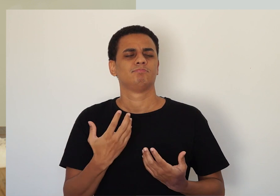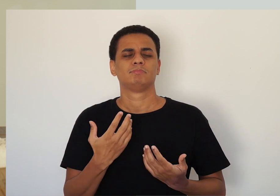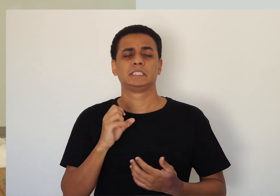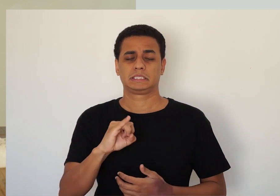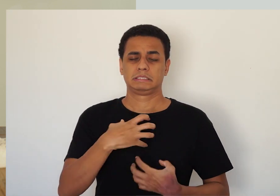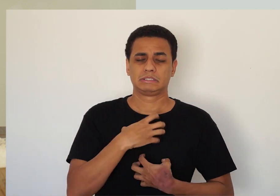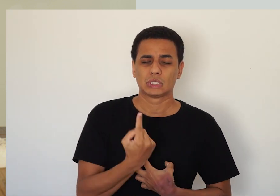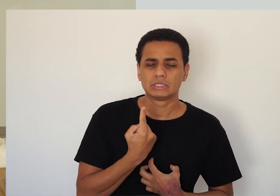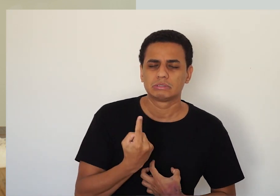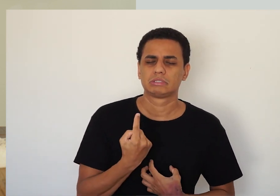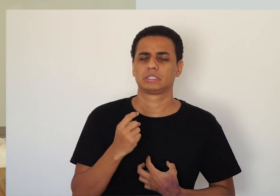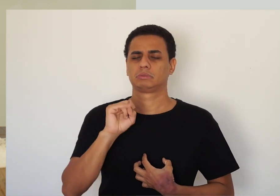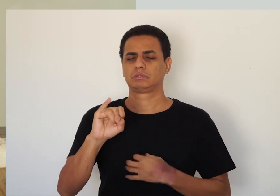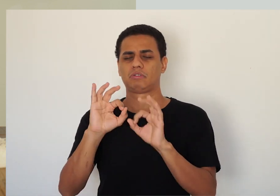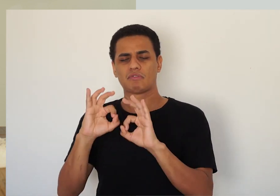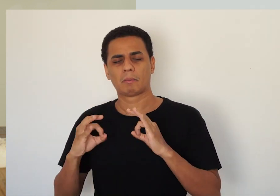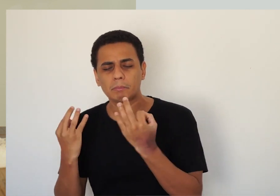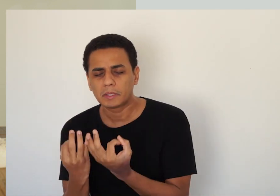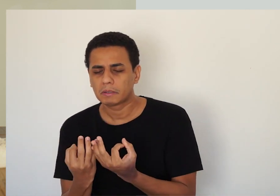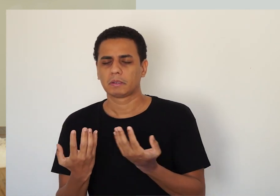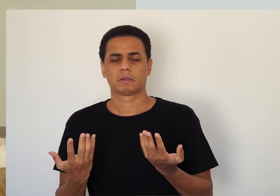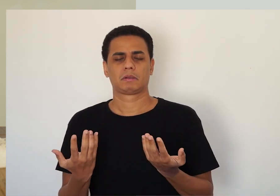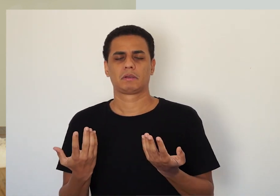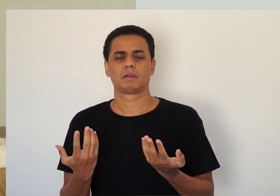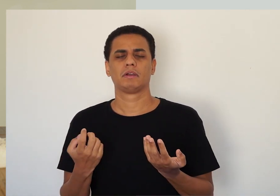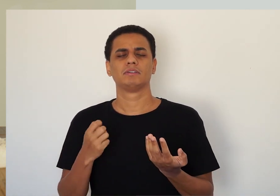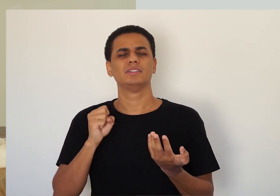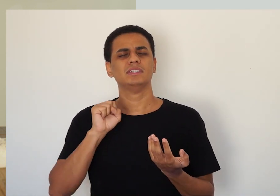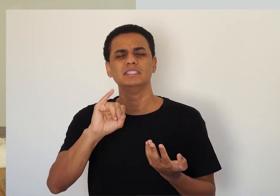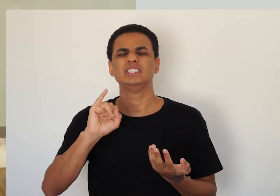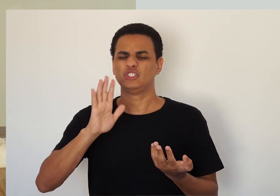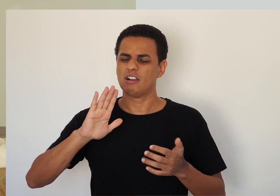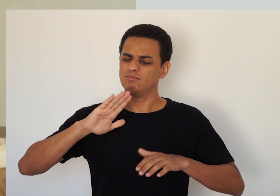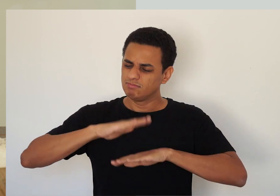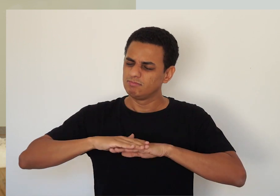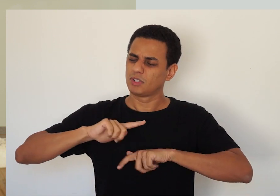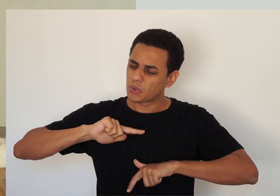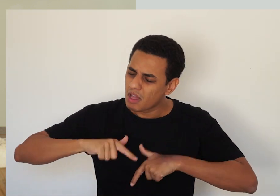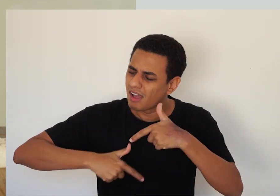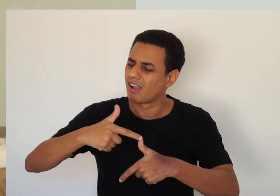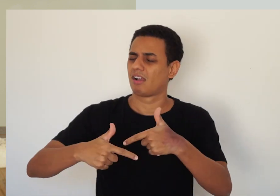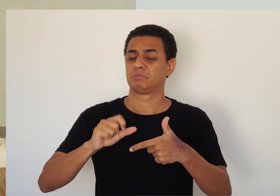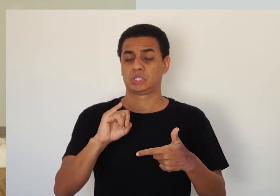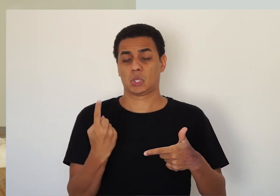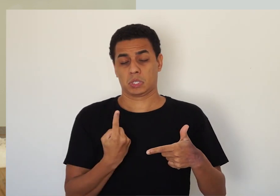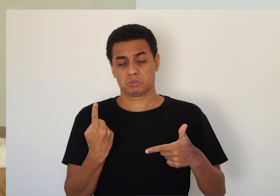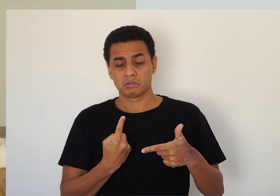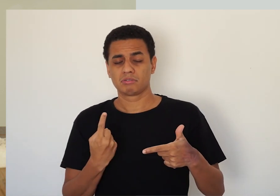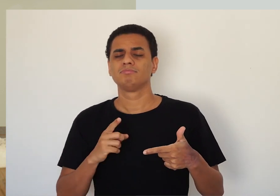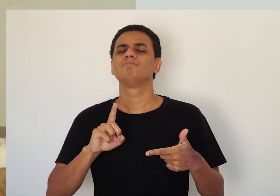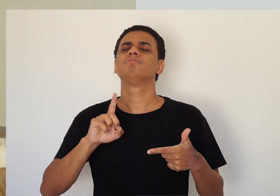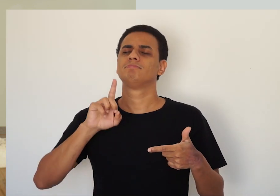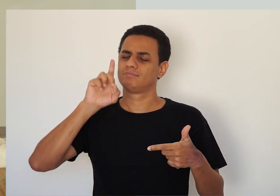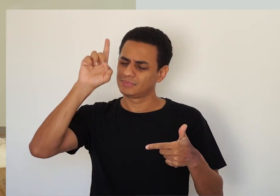enfrentando solitariamente ou com famílias, ó Deus, ou se já estão na frente de batalha, ou se estão em